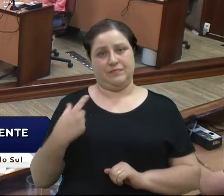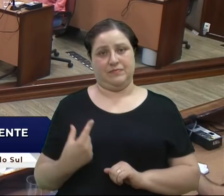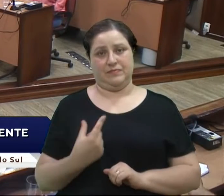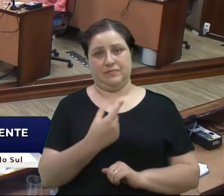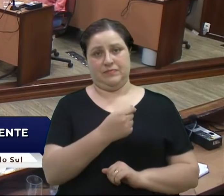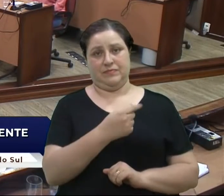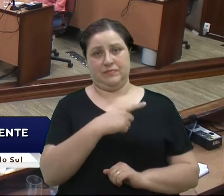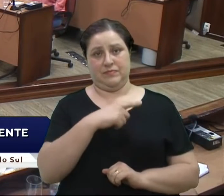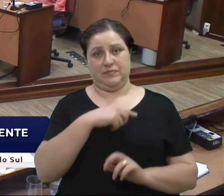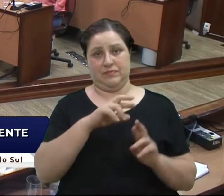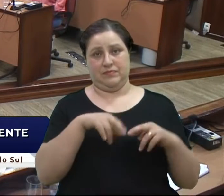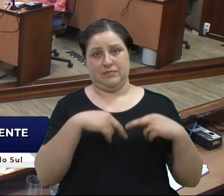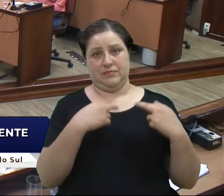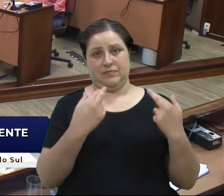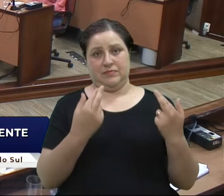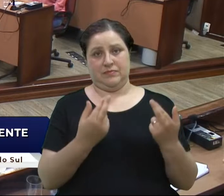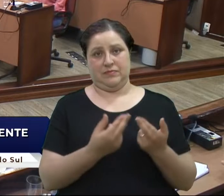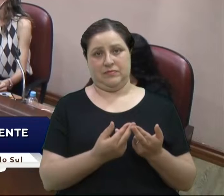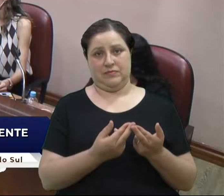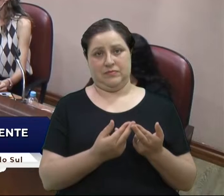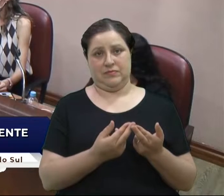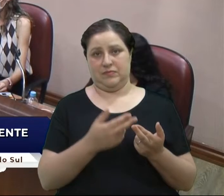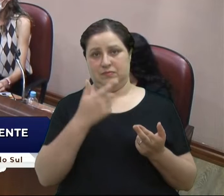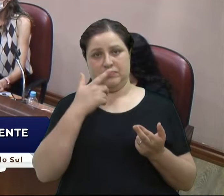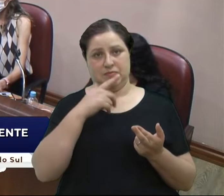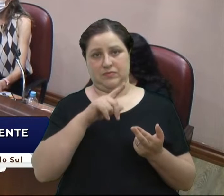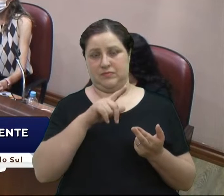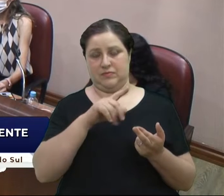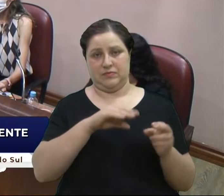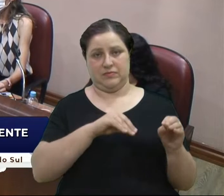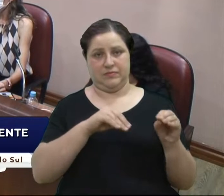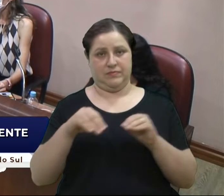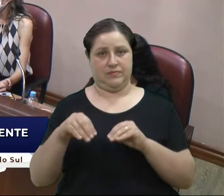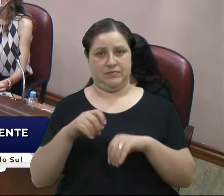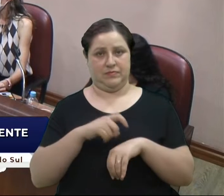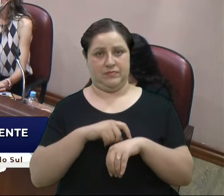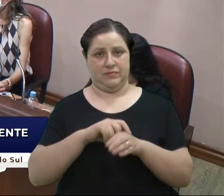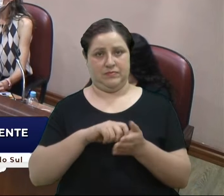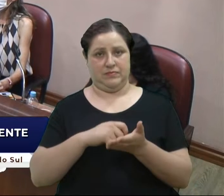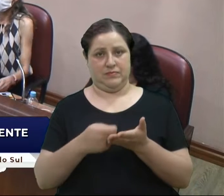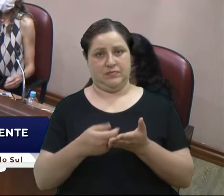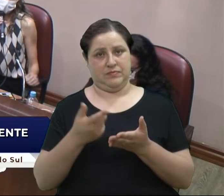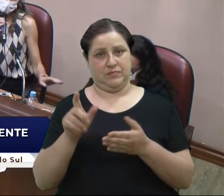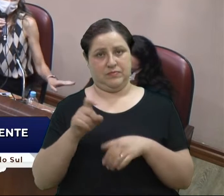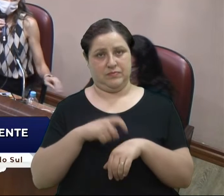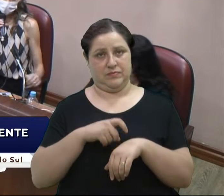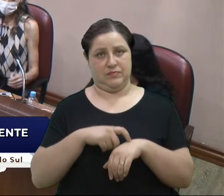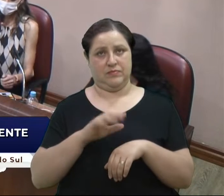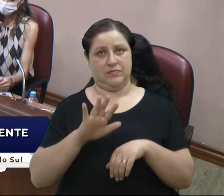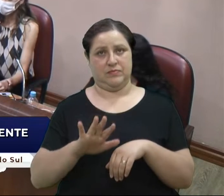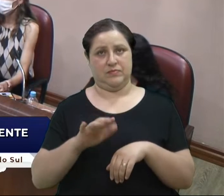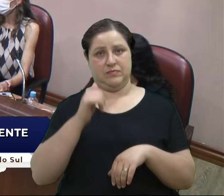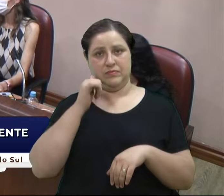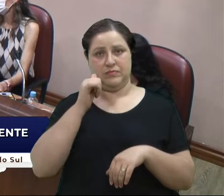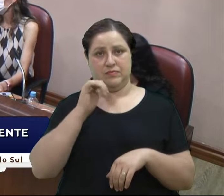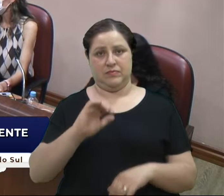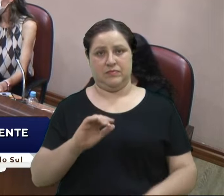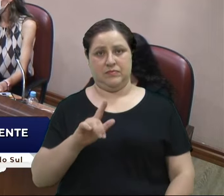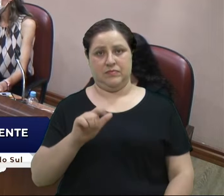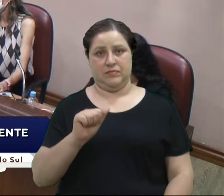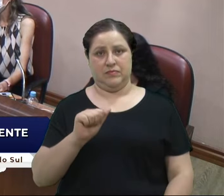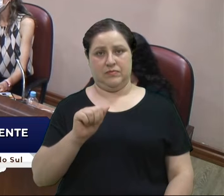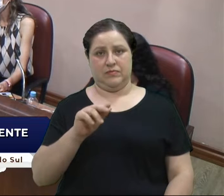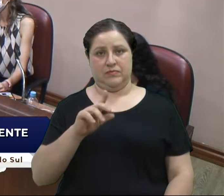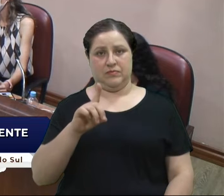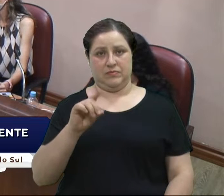ausentar, que eu tenho uma reunião que a gente não conseguiu reagendar. Mas a Cláudia me falou aqui